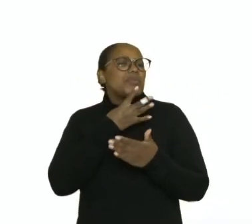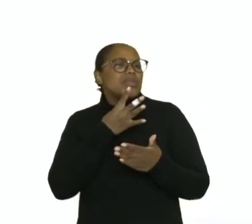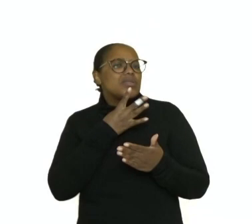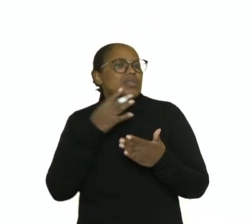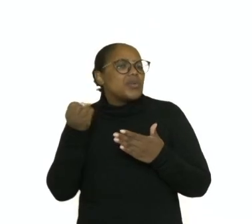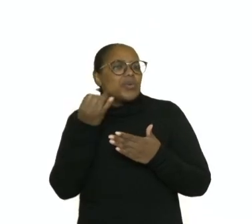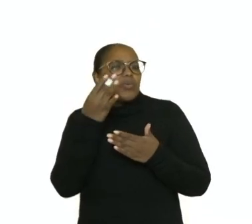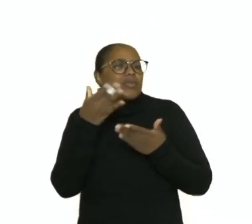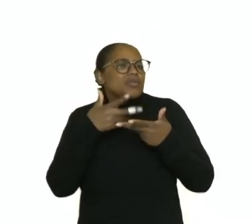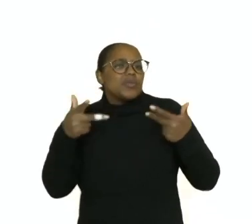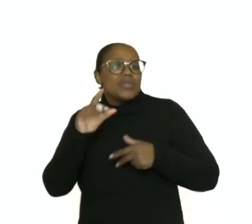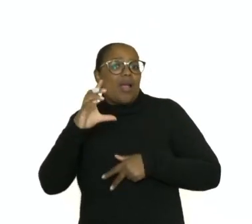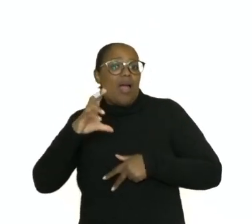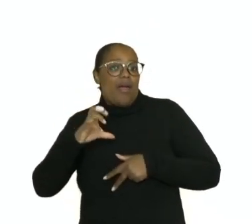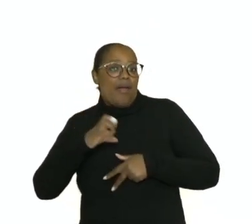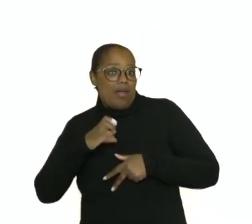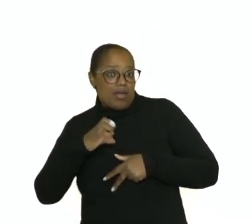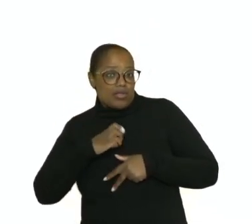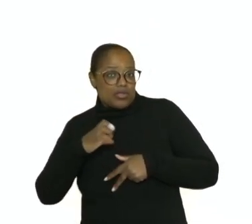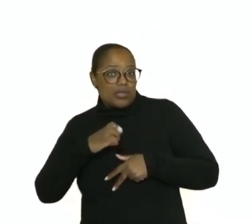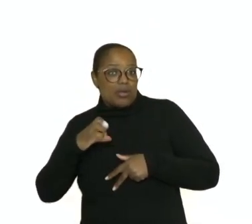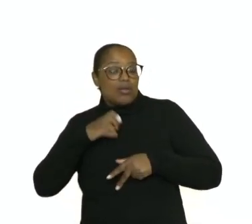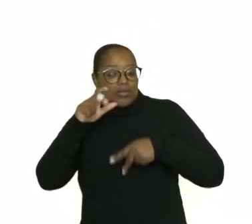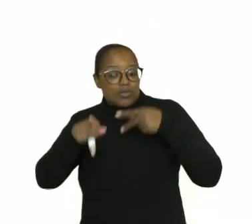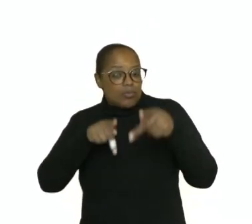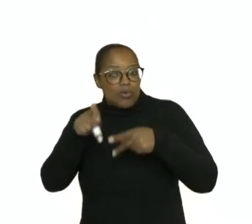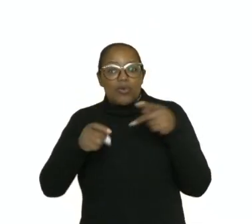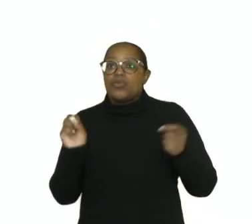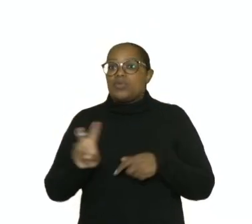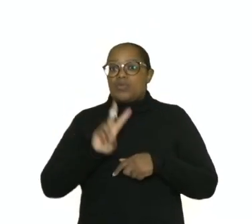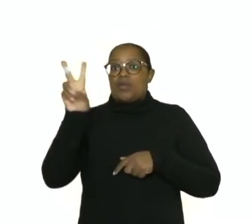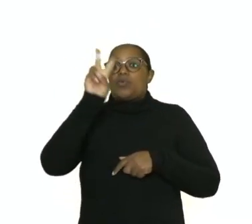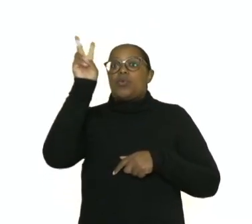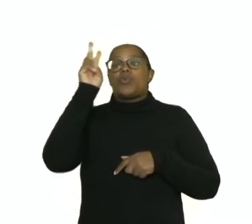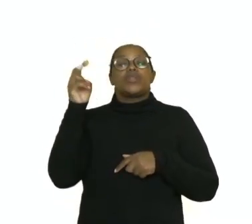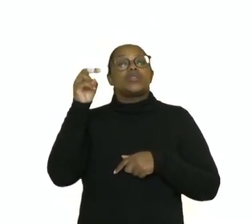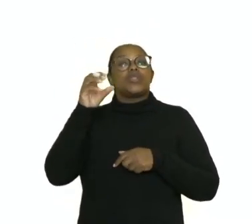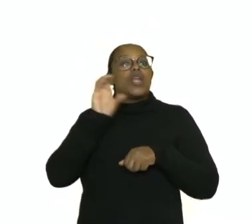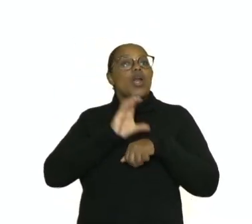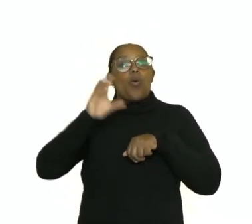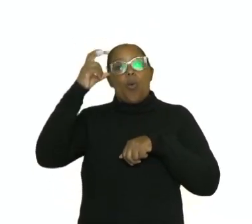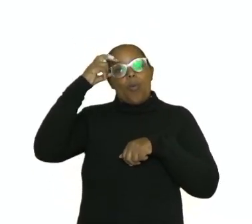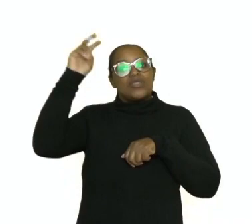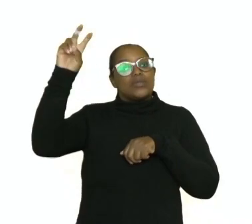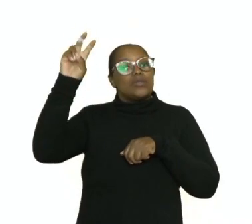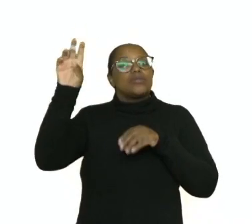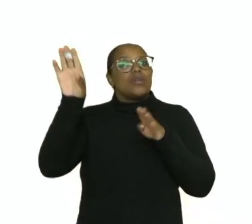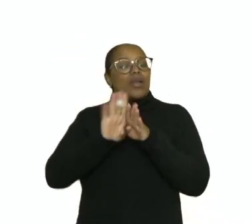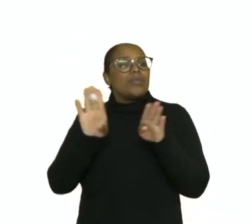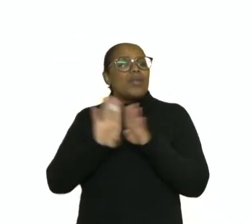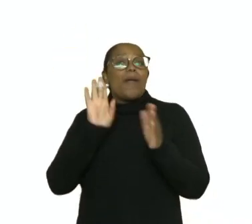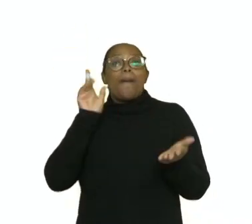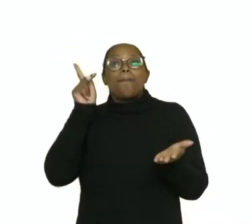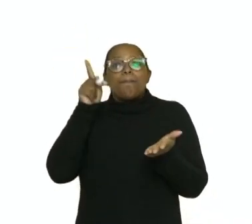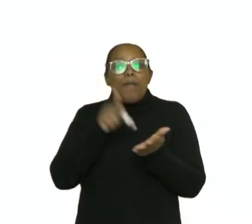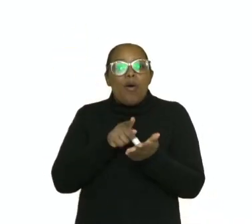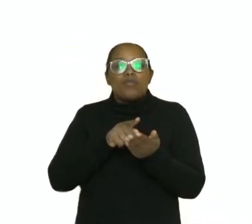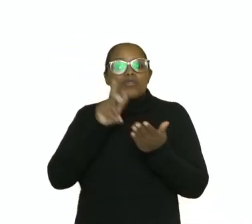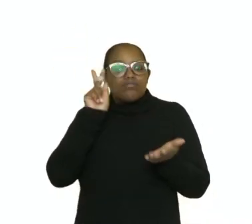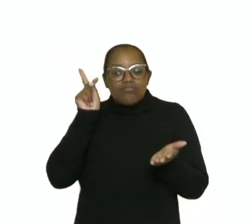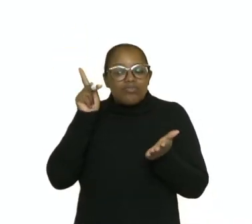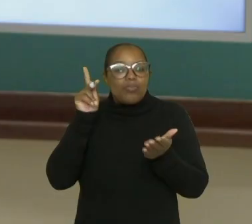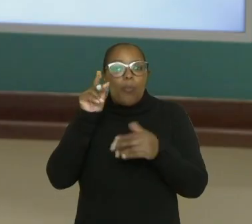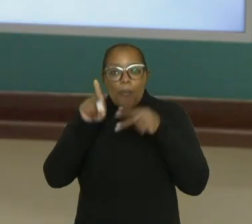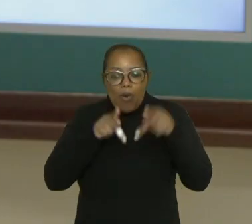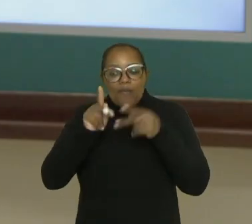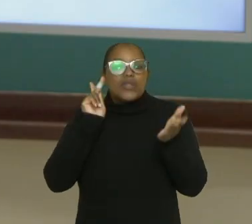princípios éticos e valores morais dos povos indígenas ou ainda povos nativos, povos originários,